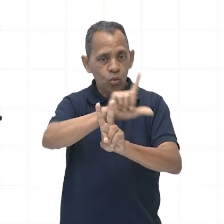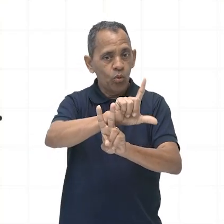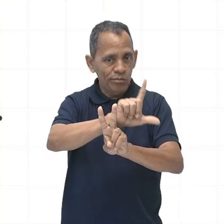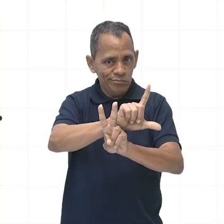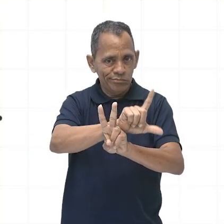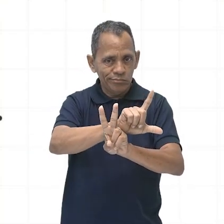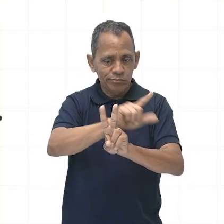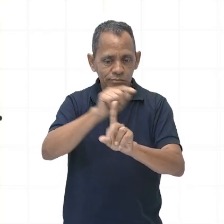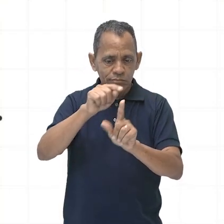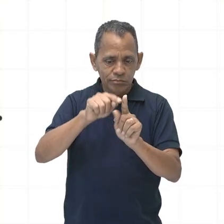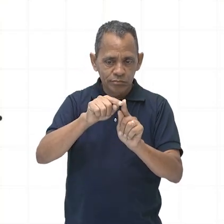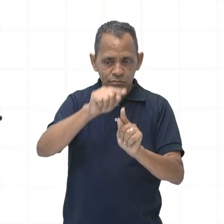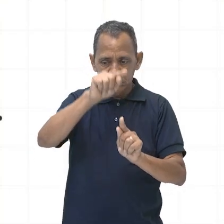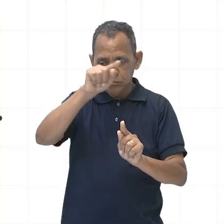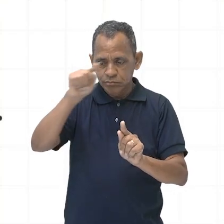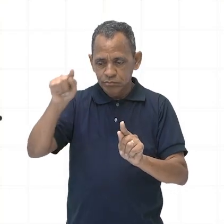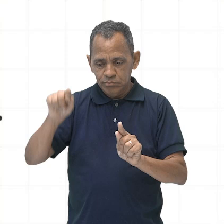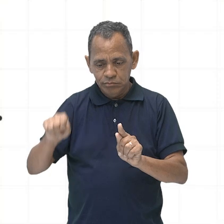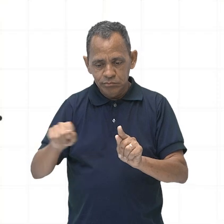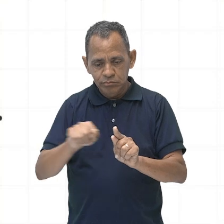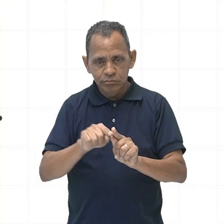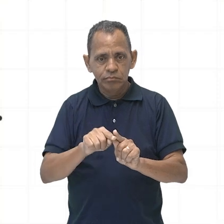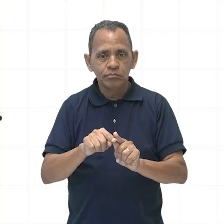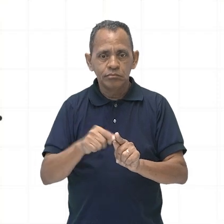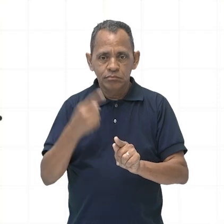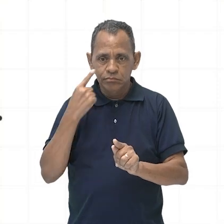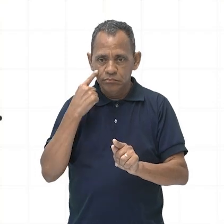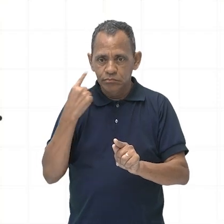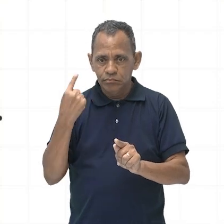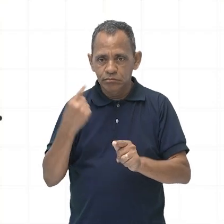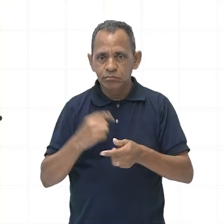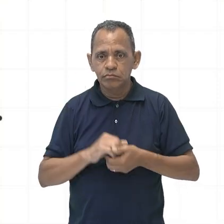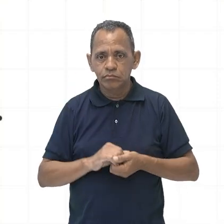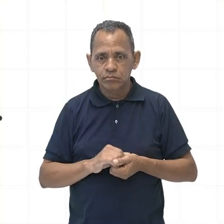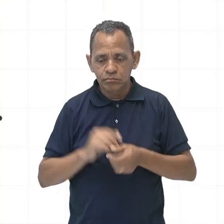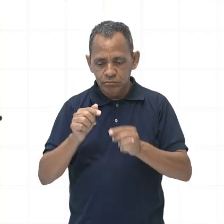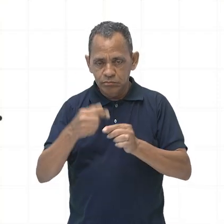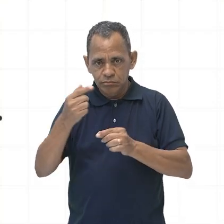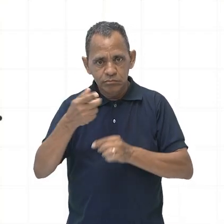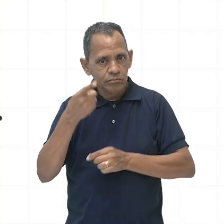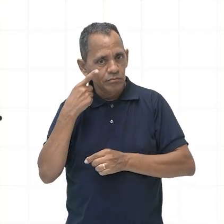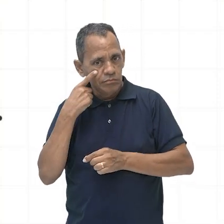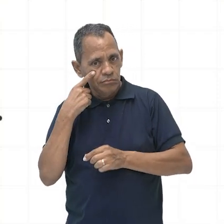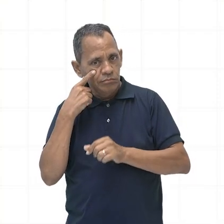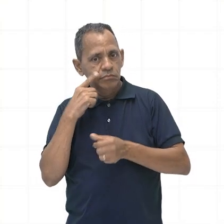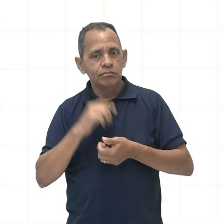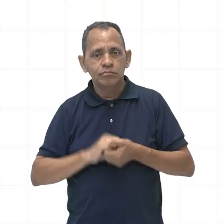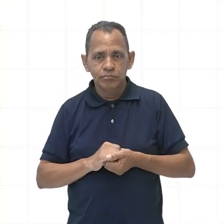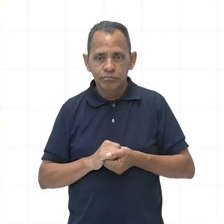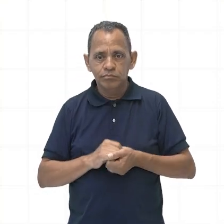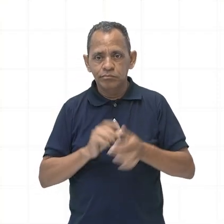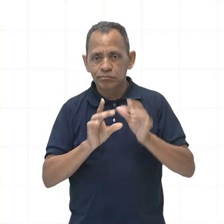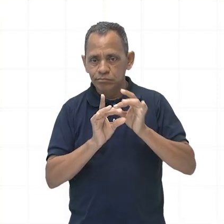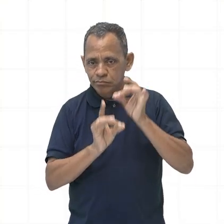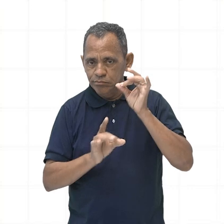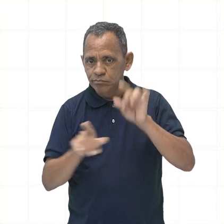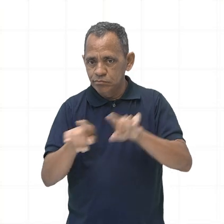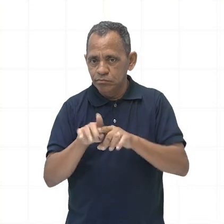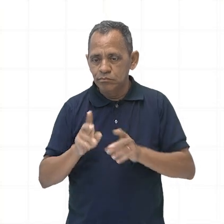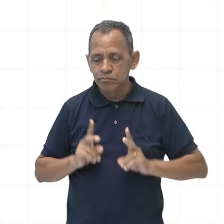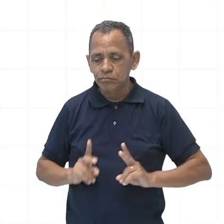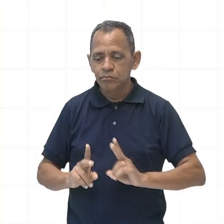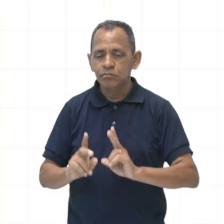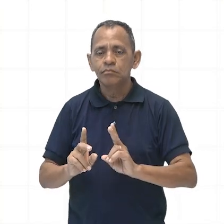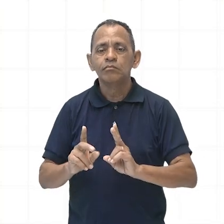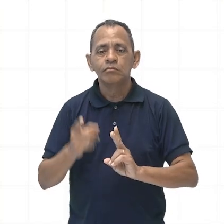de um quadrado, né? Quando a gente vai ver daqui a pouco em um exemplo, né, de forma mais prática. Então, continuando, agora a gente vai